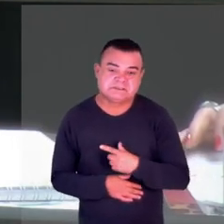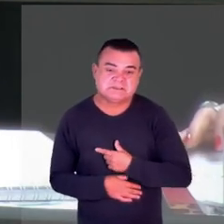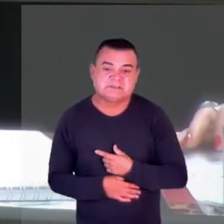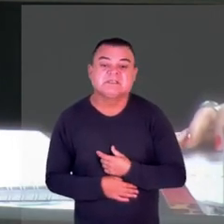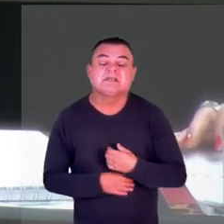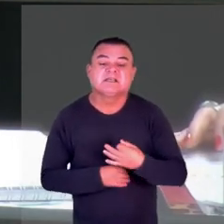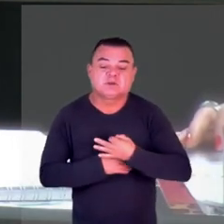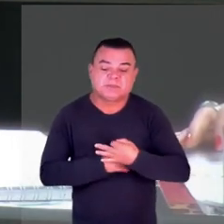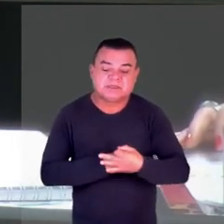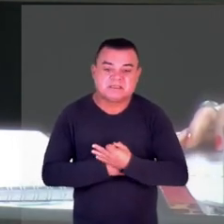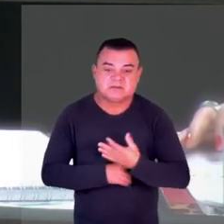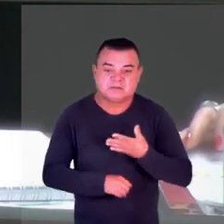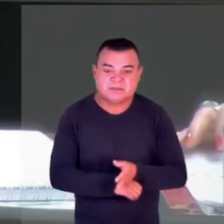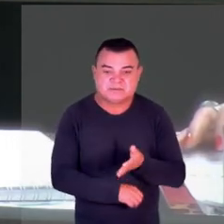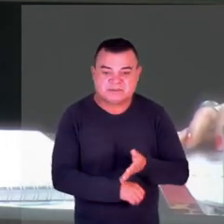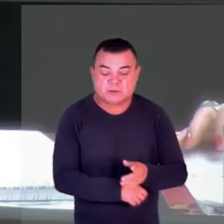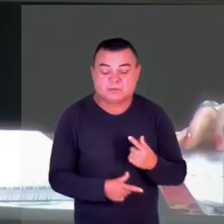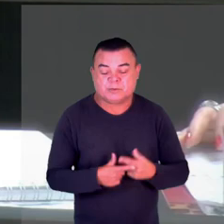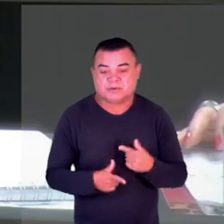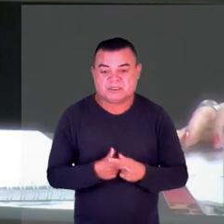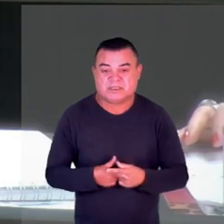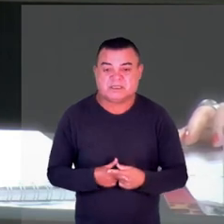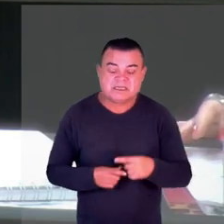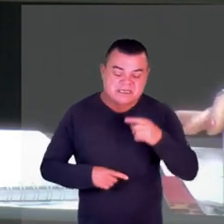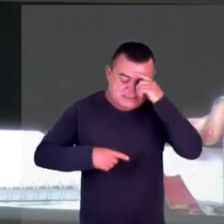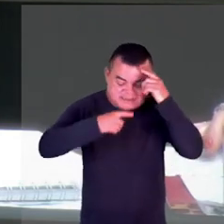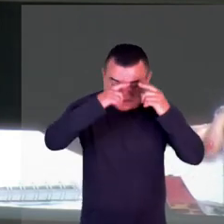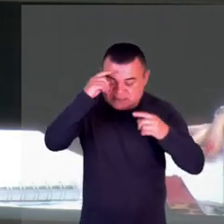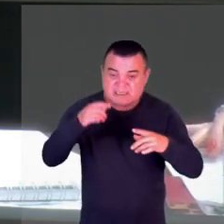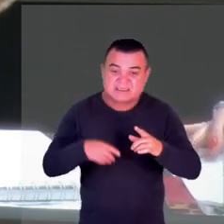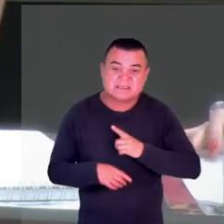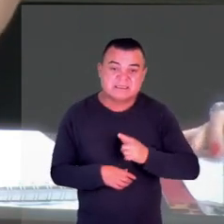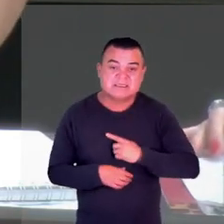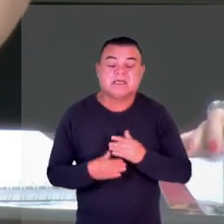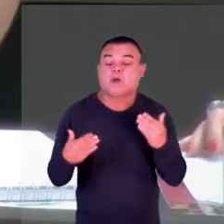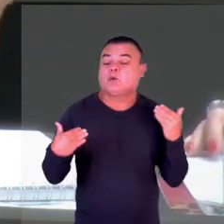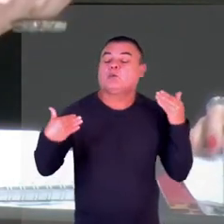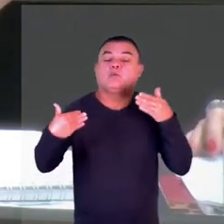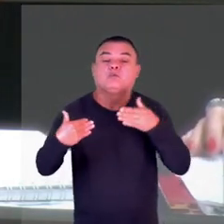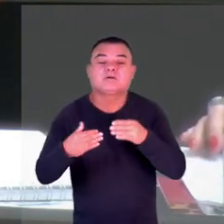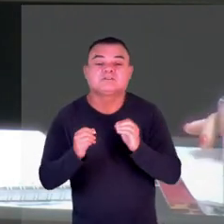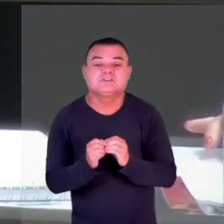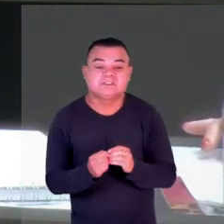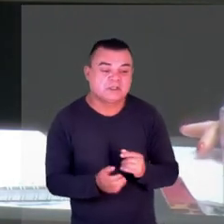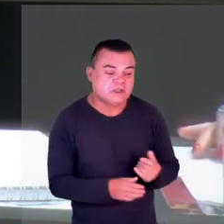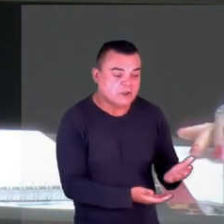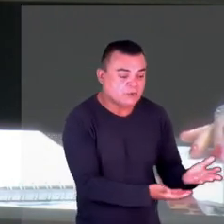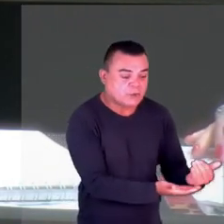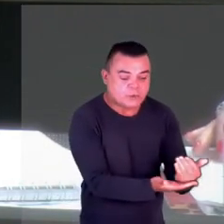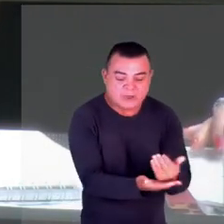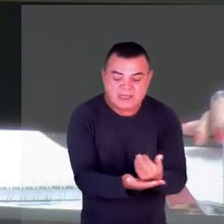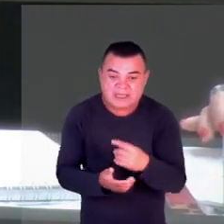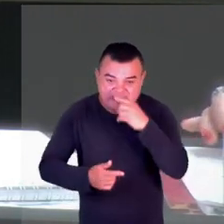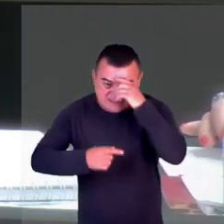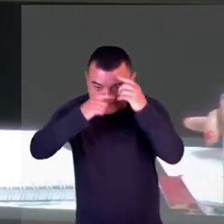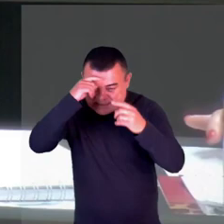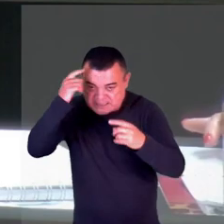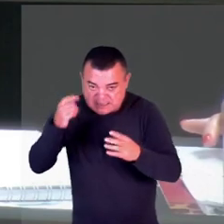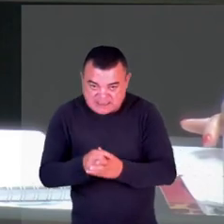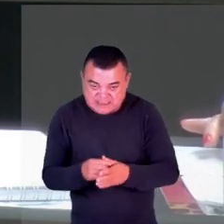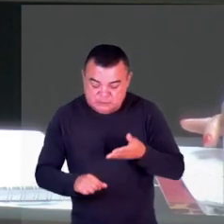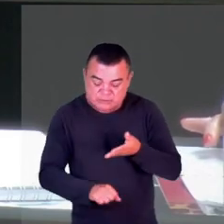MP porque essa chuva de ideias que a gente faria teria esse objetivo eh colher as a ideia